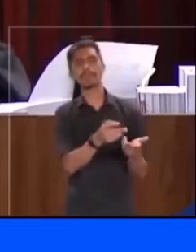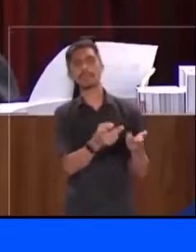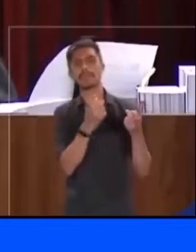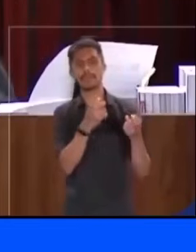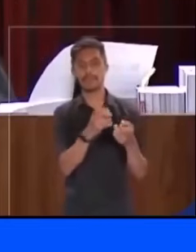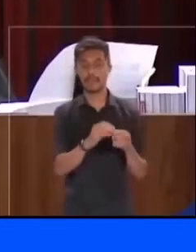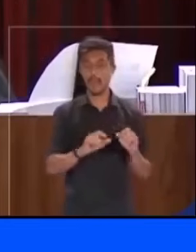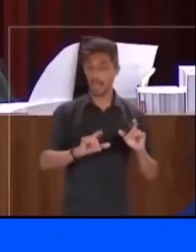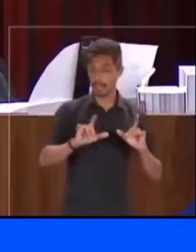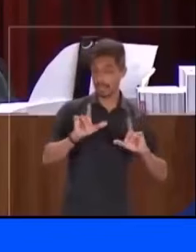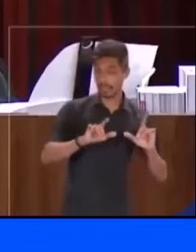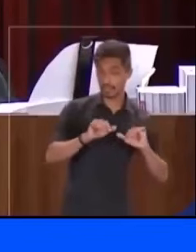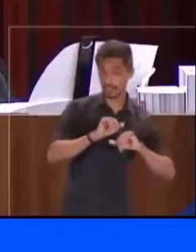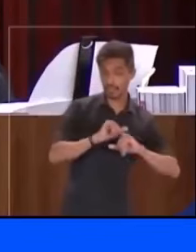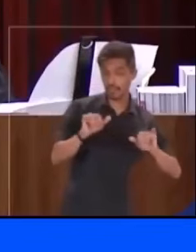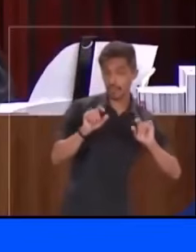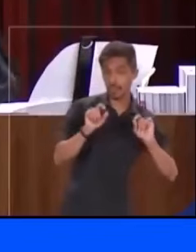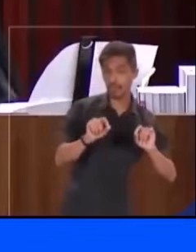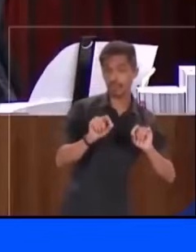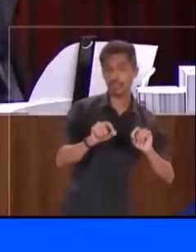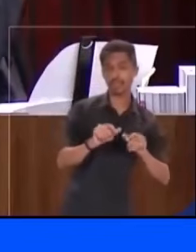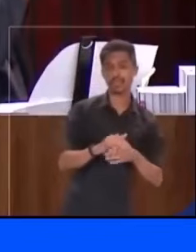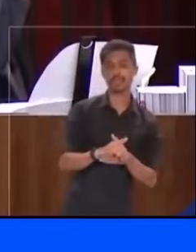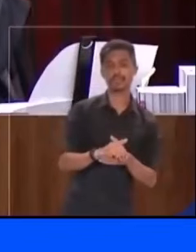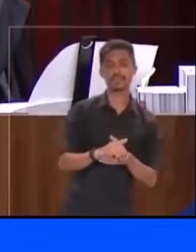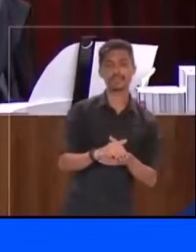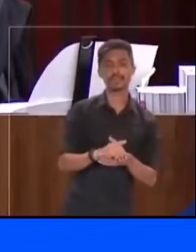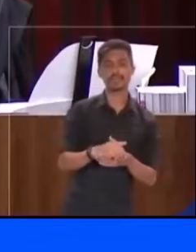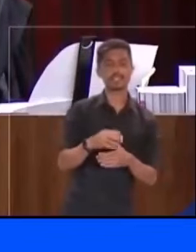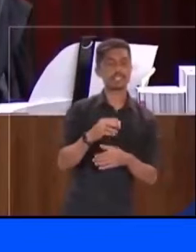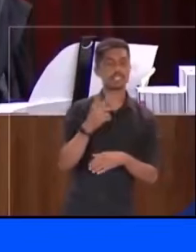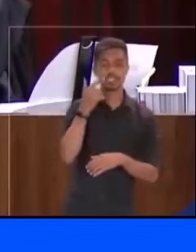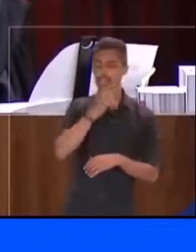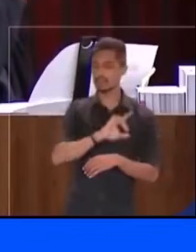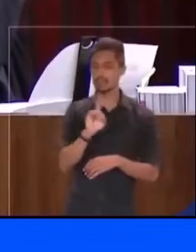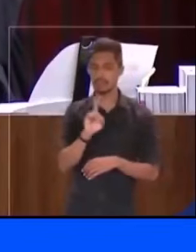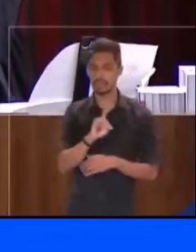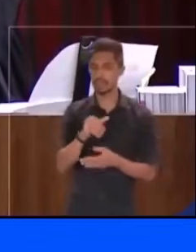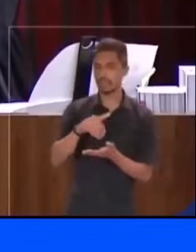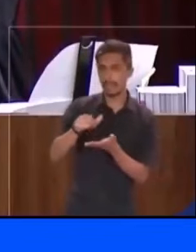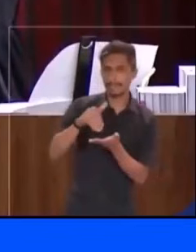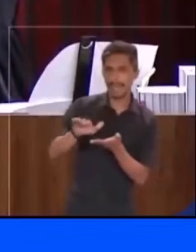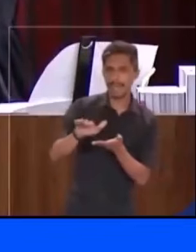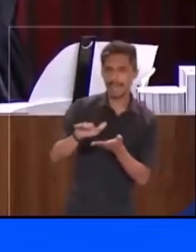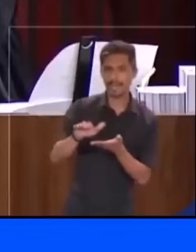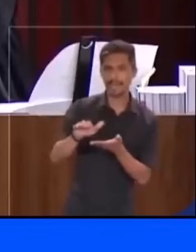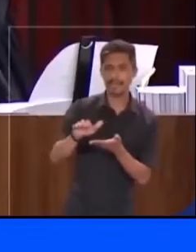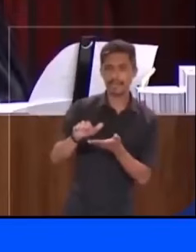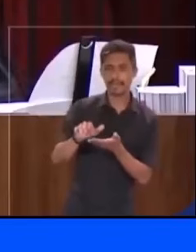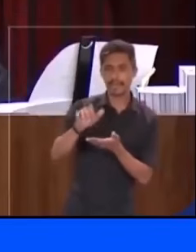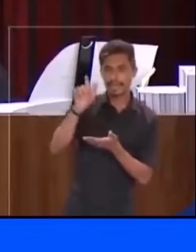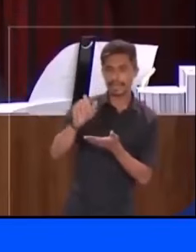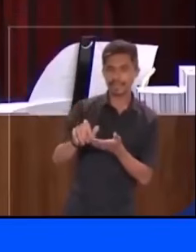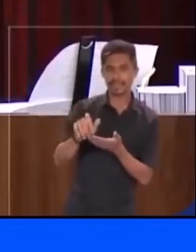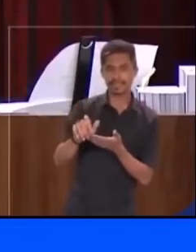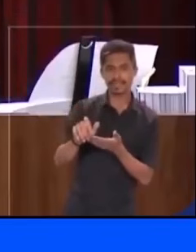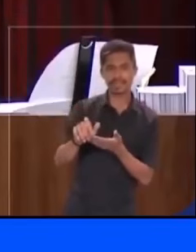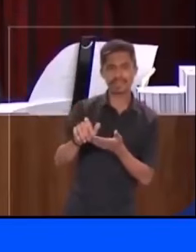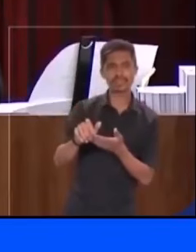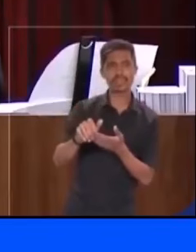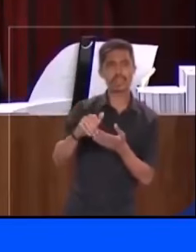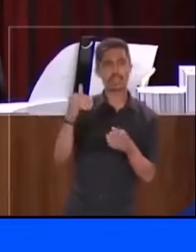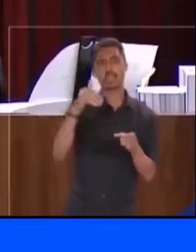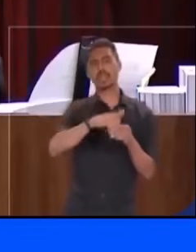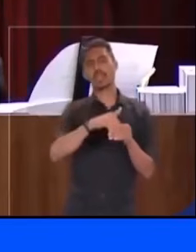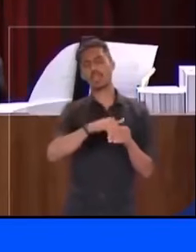a imprensa divulgou longamente, não conseguiria afugentar aqueles que não eram seus eleitores